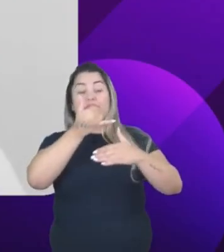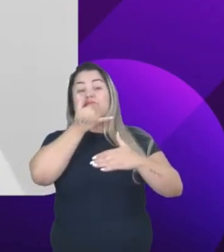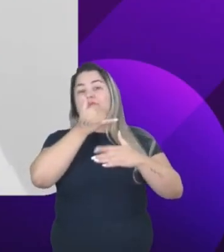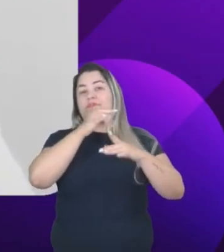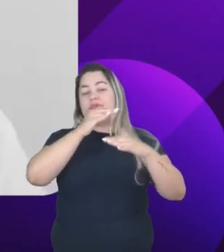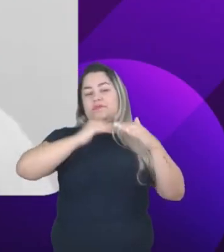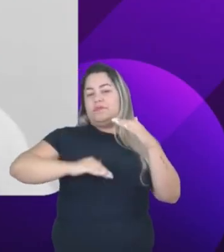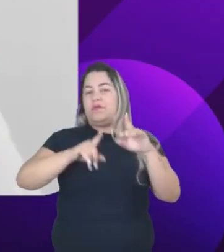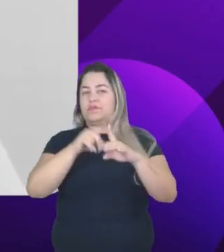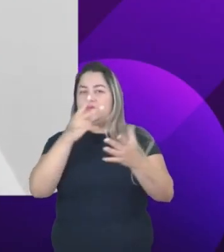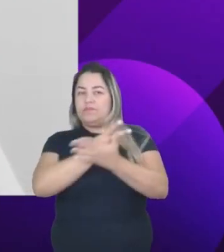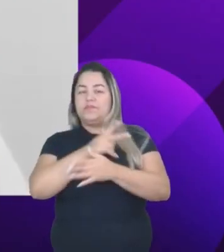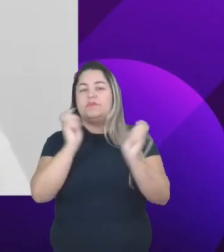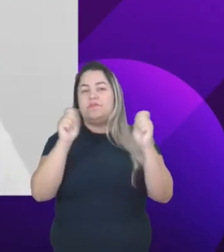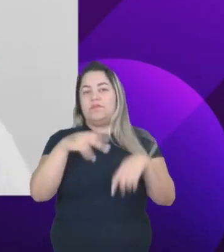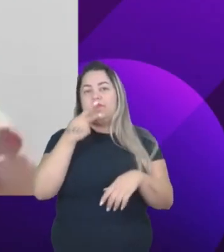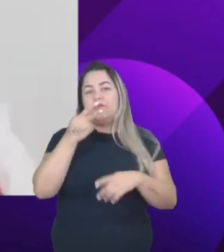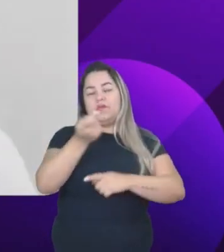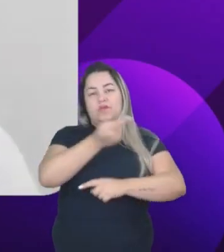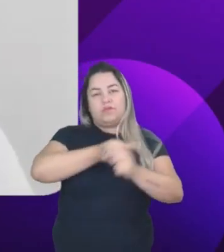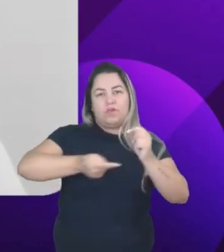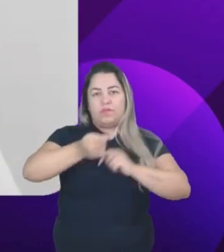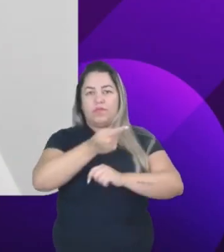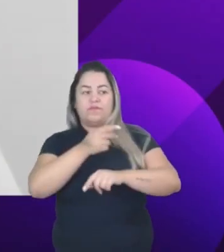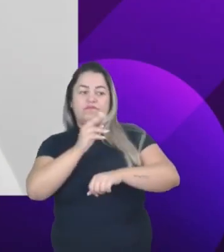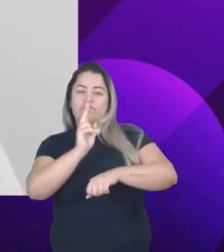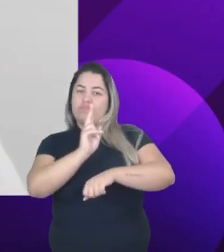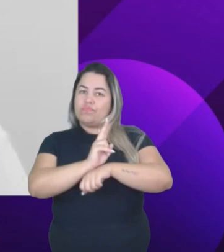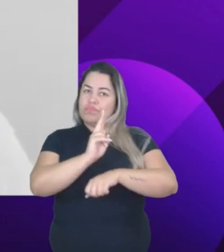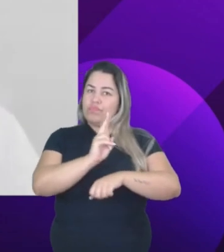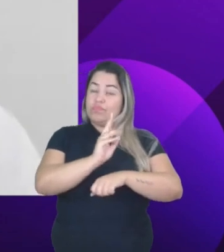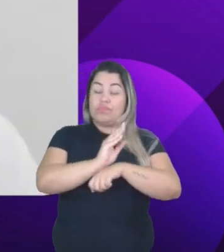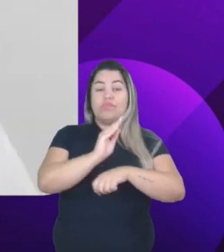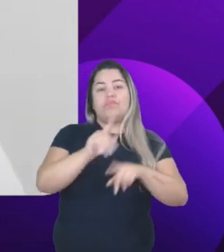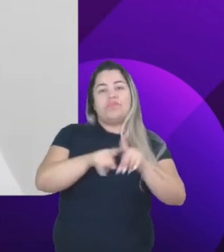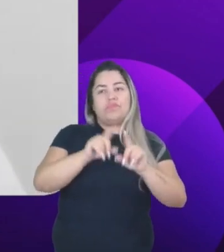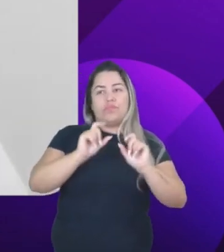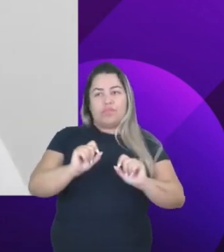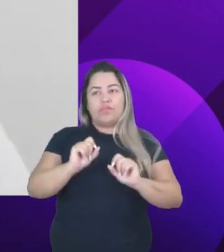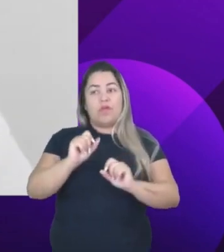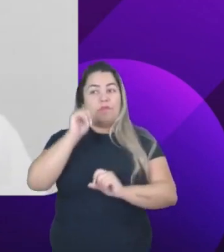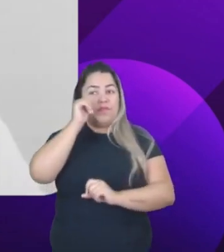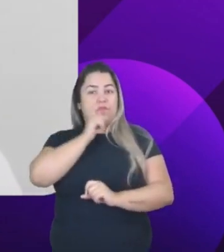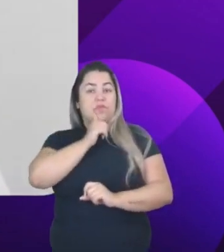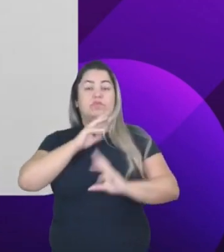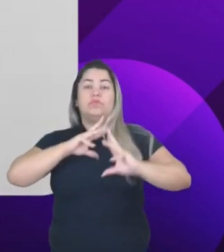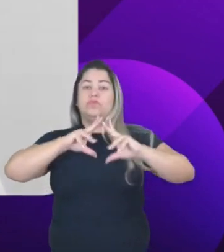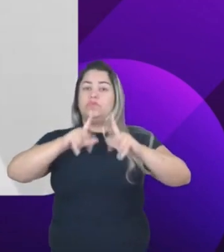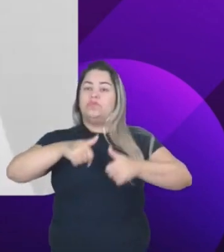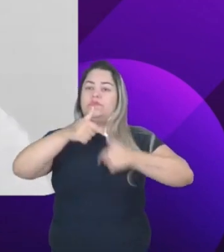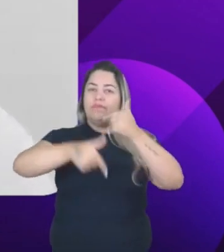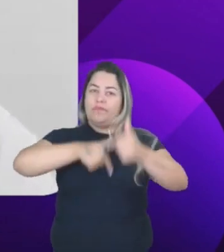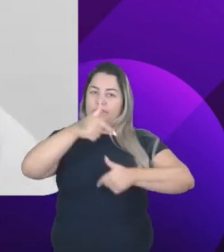Nós precisamos falar sobre a economia do cuidado e a sobrecarga das mulheres. A gente chama de economia do cuidado todo o trabalho